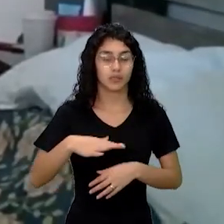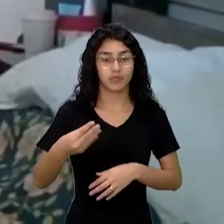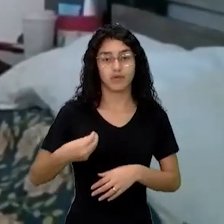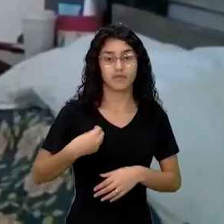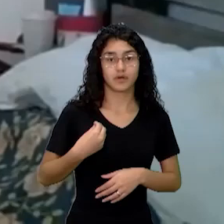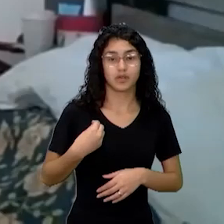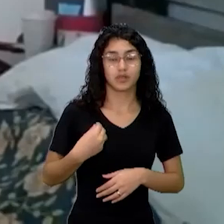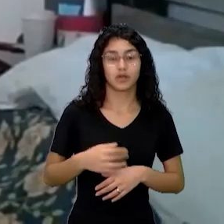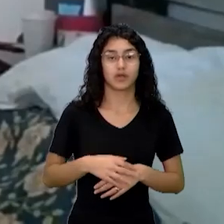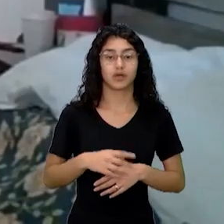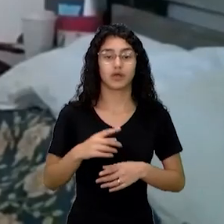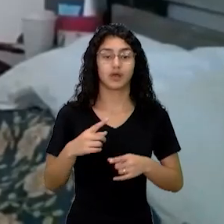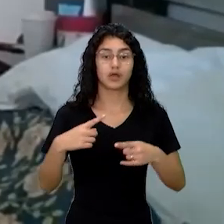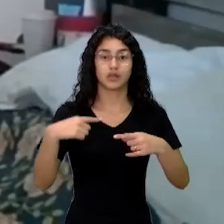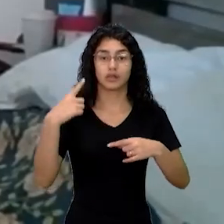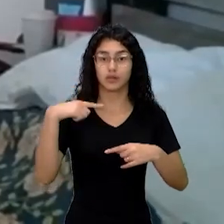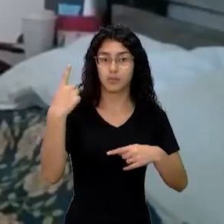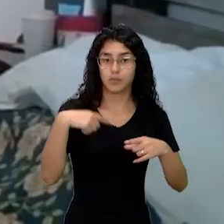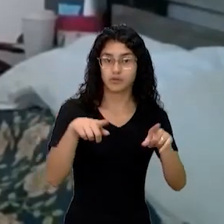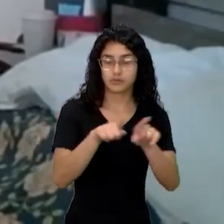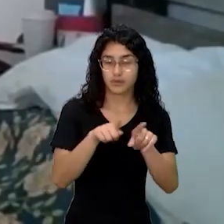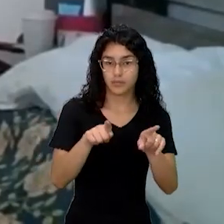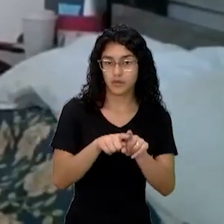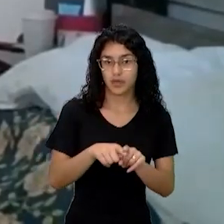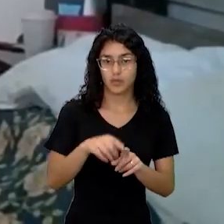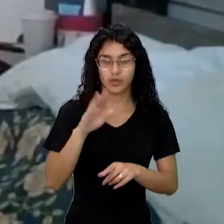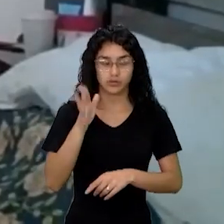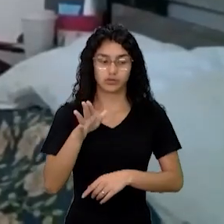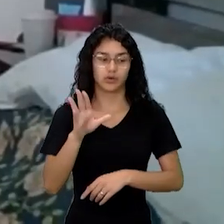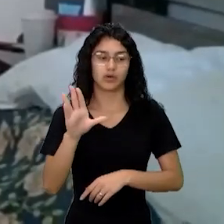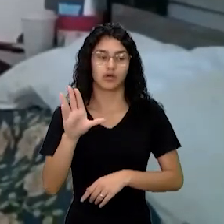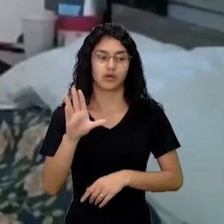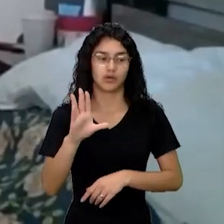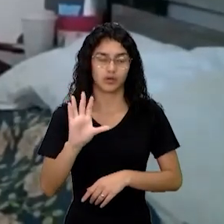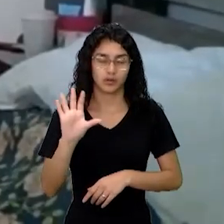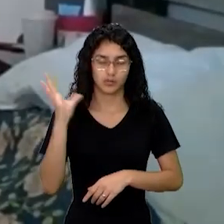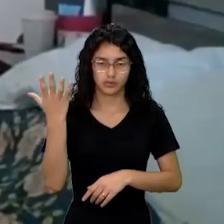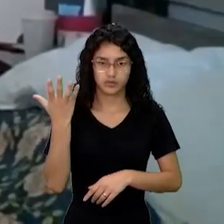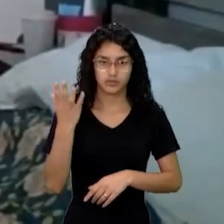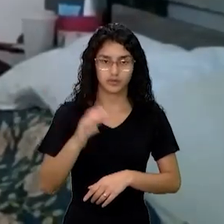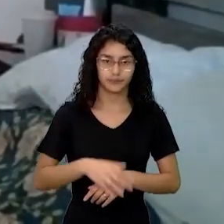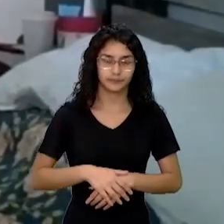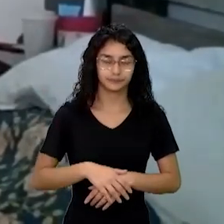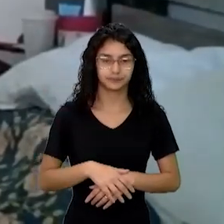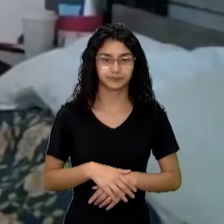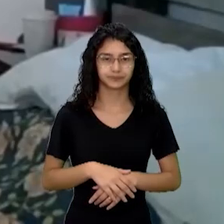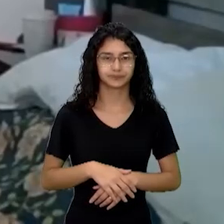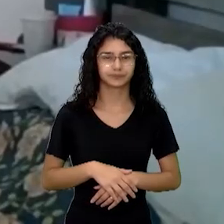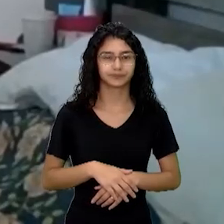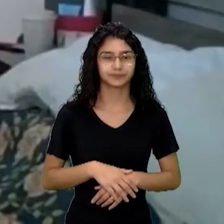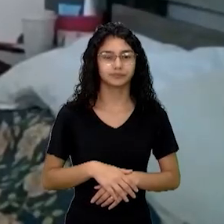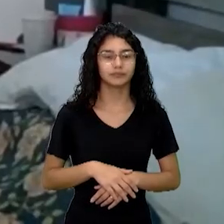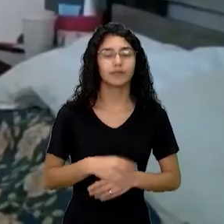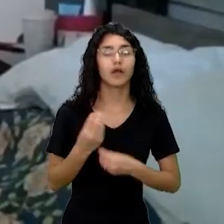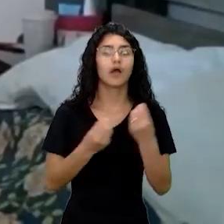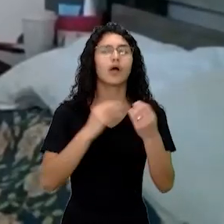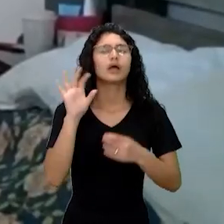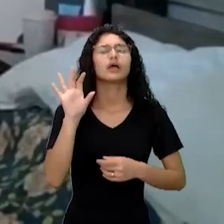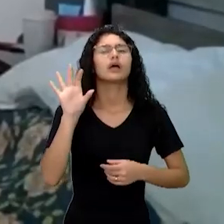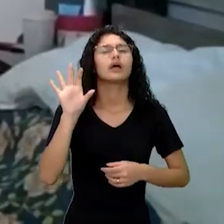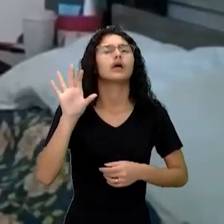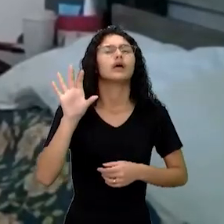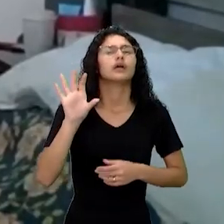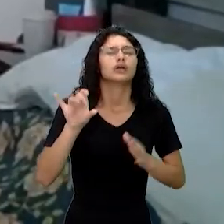depois também o que vem acontecendo logo depois da identificação, né, e como foi um pouco da identificação para vocês terem